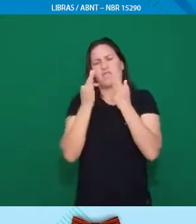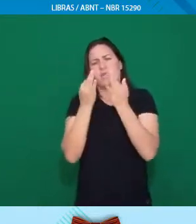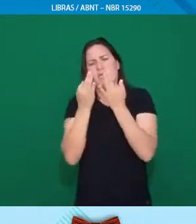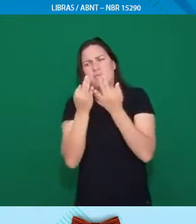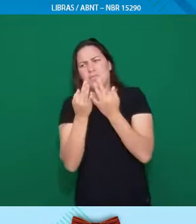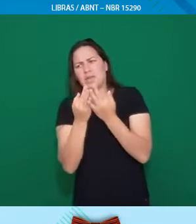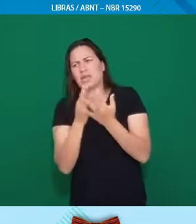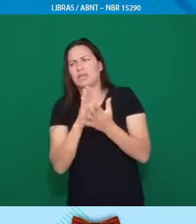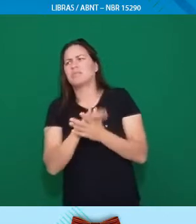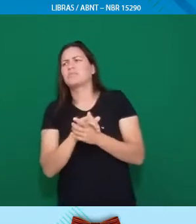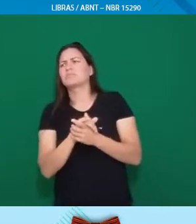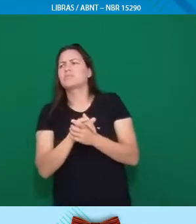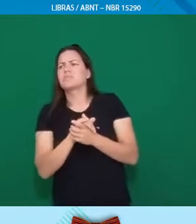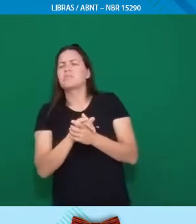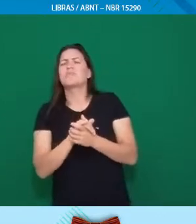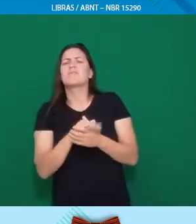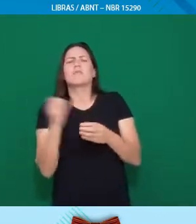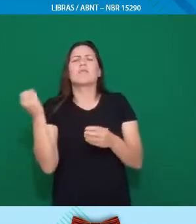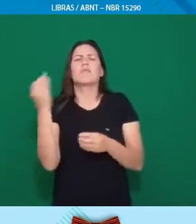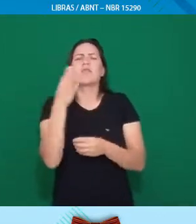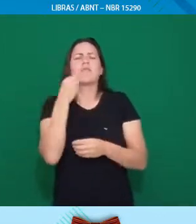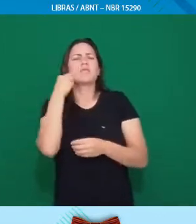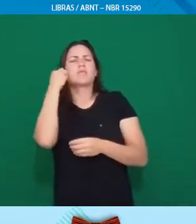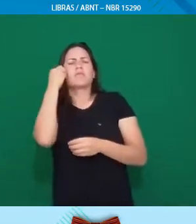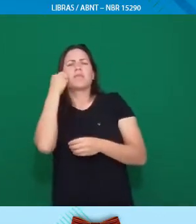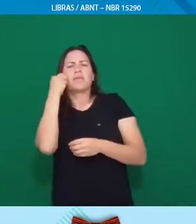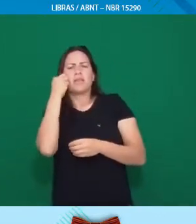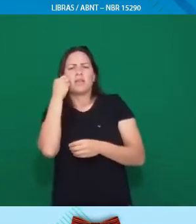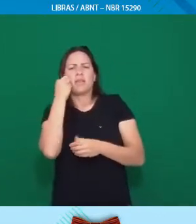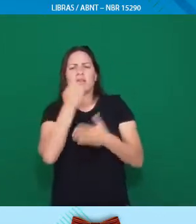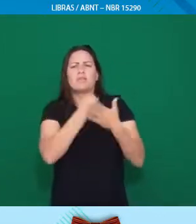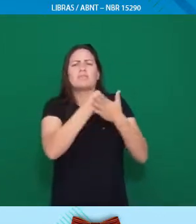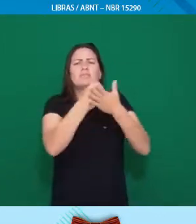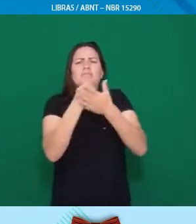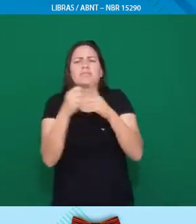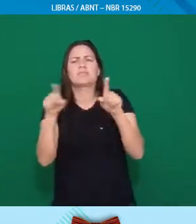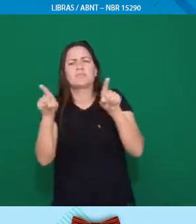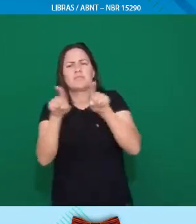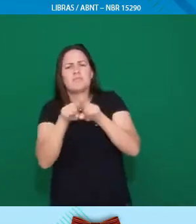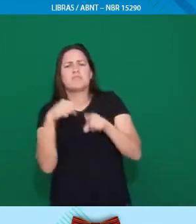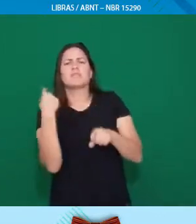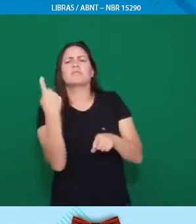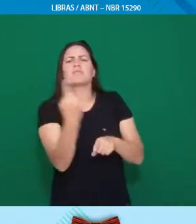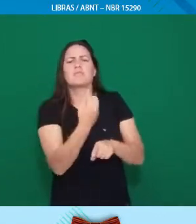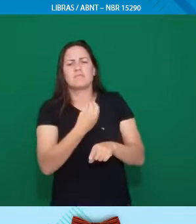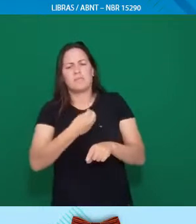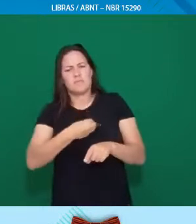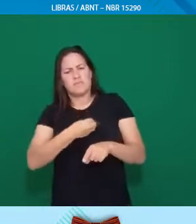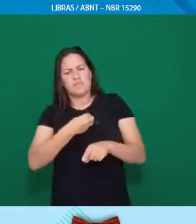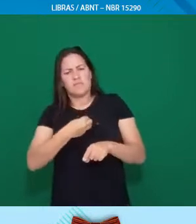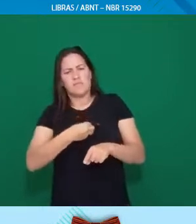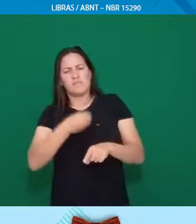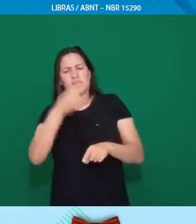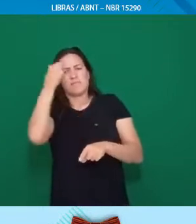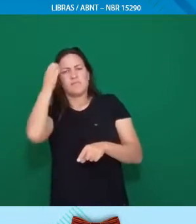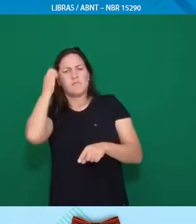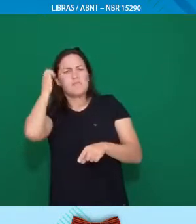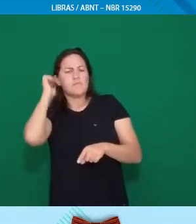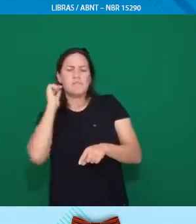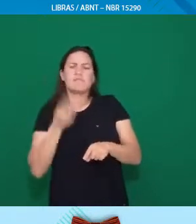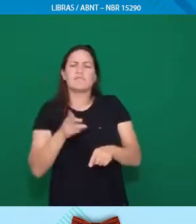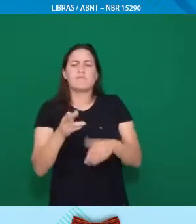famílias conhecer novas experiências que acaba agregando também para nossa experiência de vida